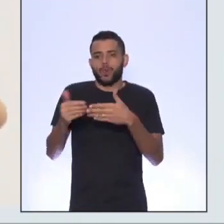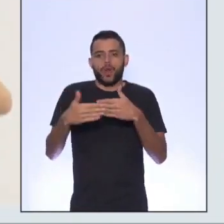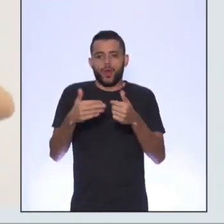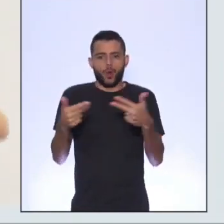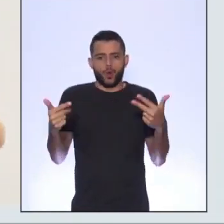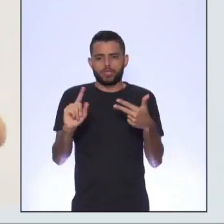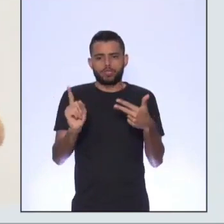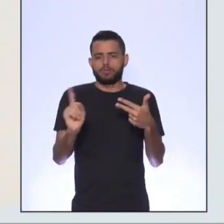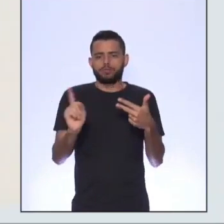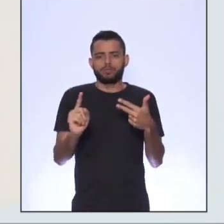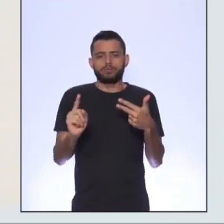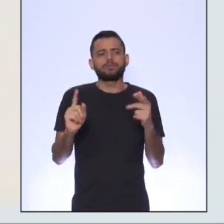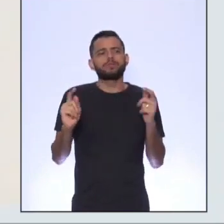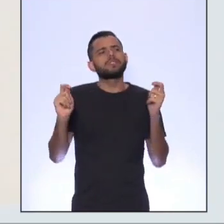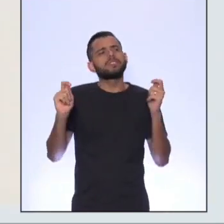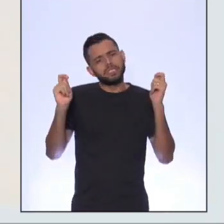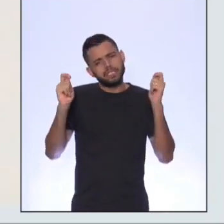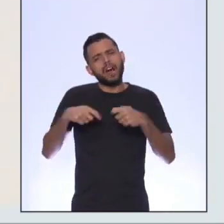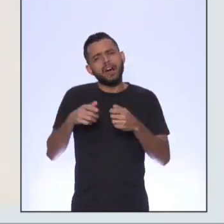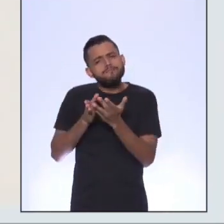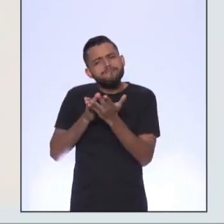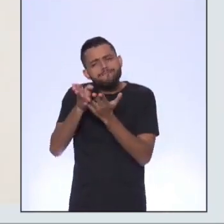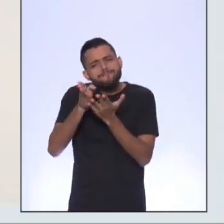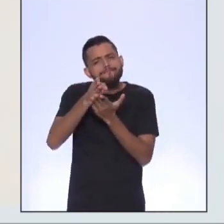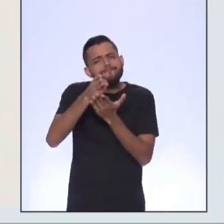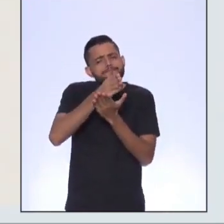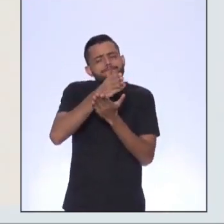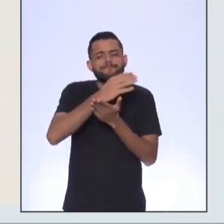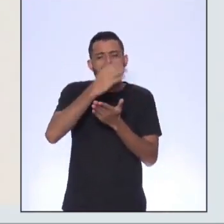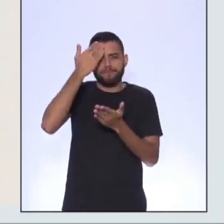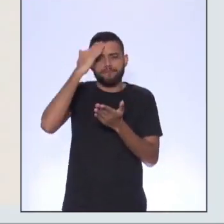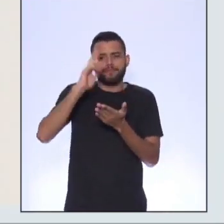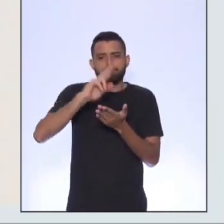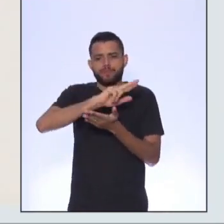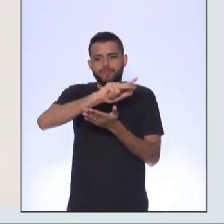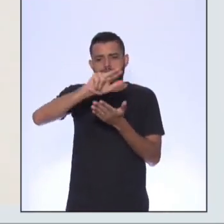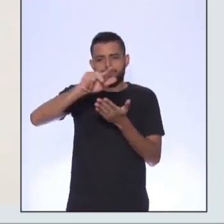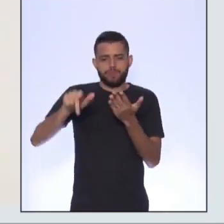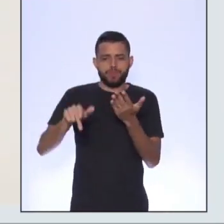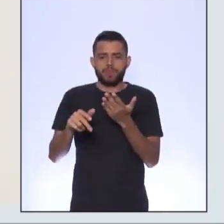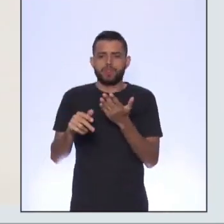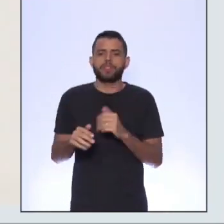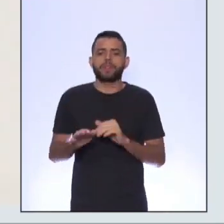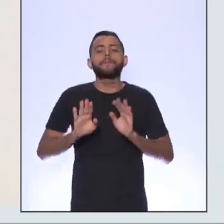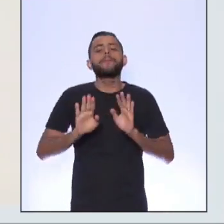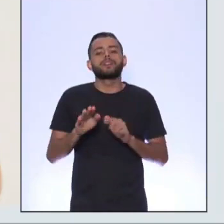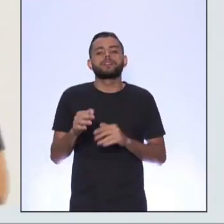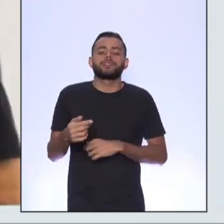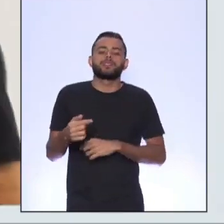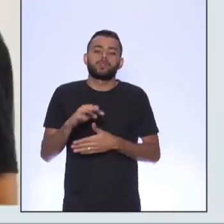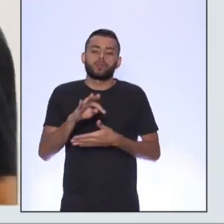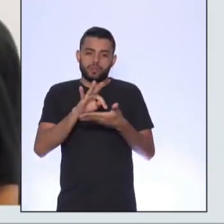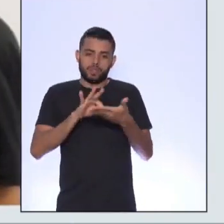mas tem várias possibilidades de sentido, tá? Por isso a gente chama de sentido aberto. Enquanto que o texto